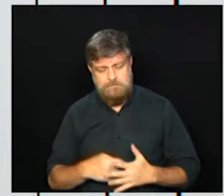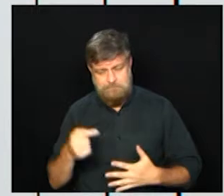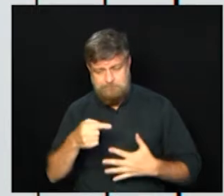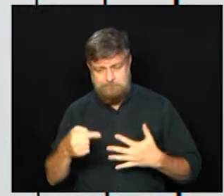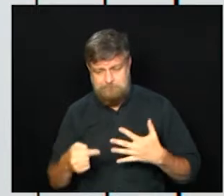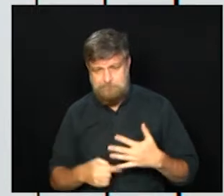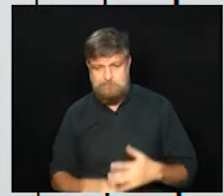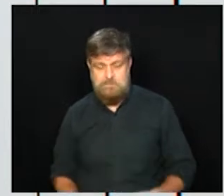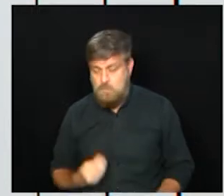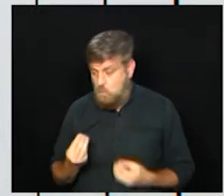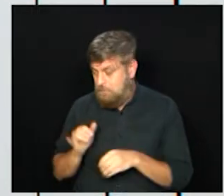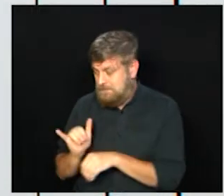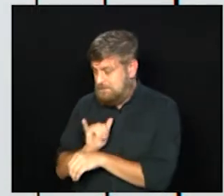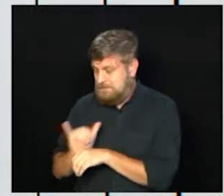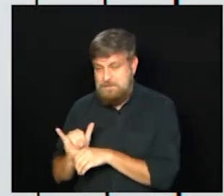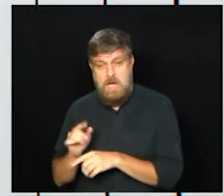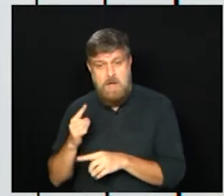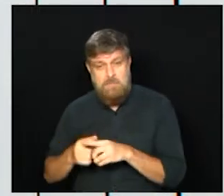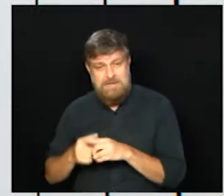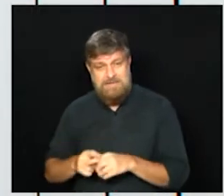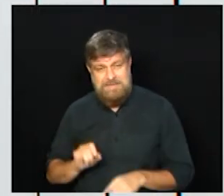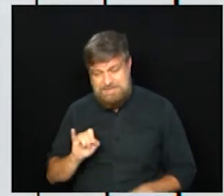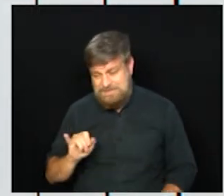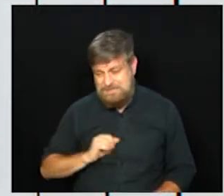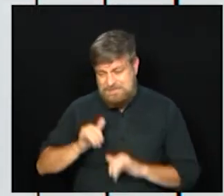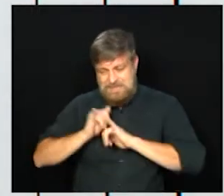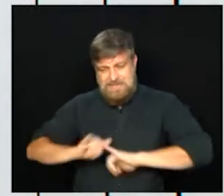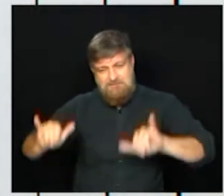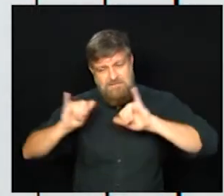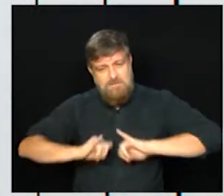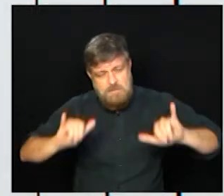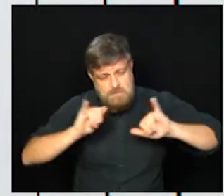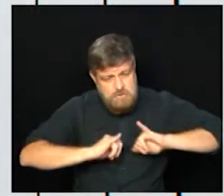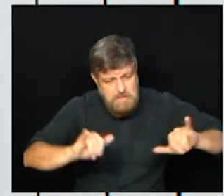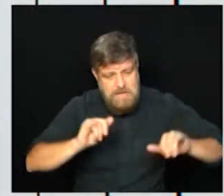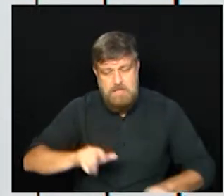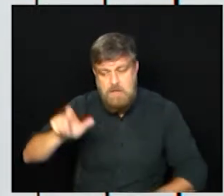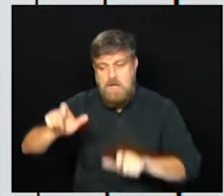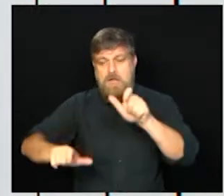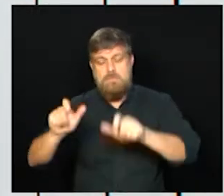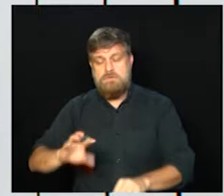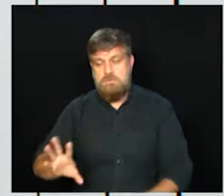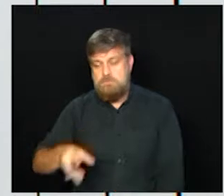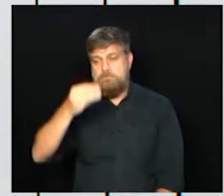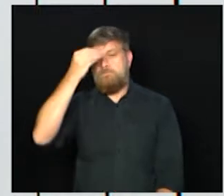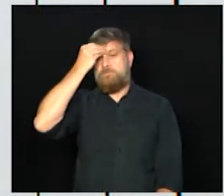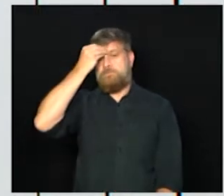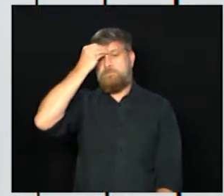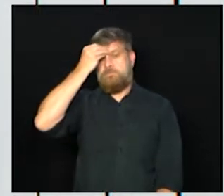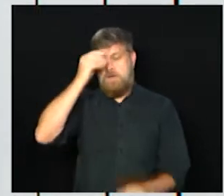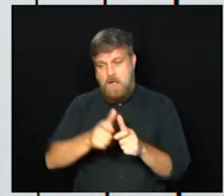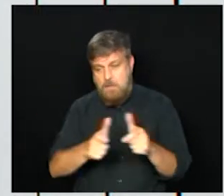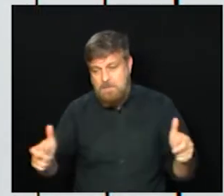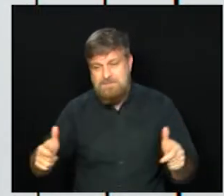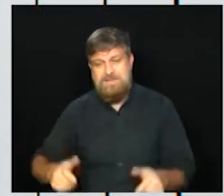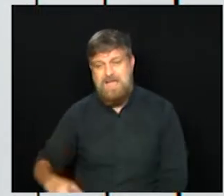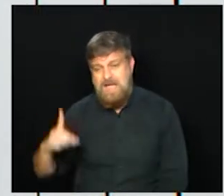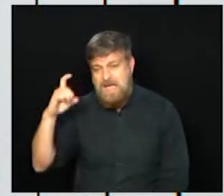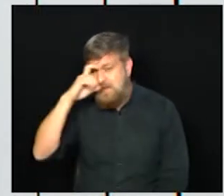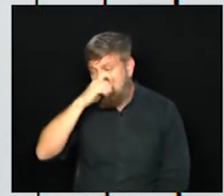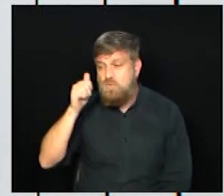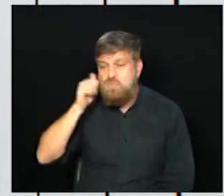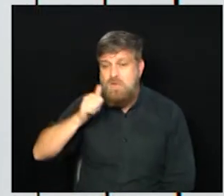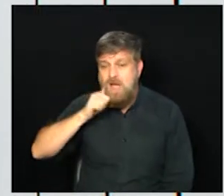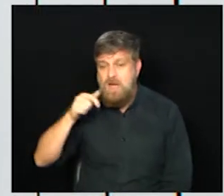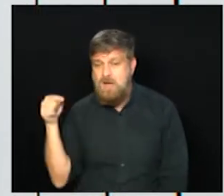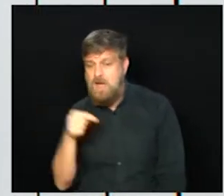silenciosas também, porque quanto mais isso é divulgado, mais isso chega à grande mídia, mais dificulta, inclusive, para a mulher utilizar esse